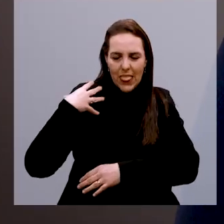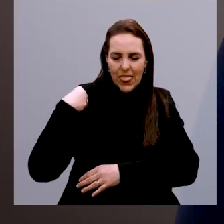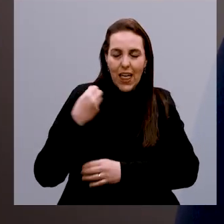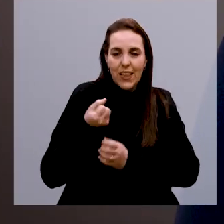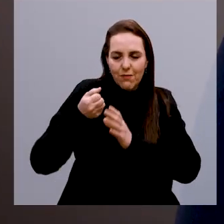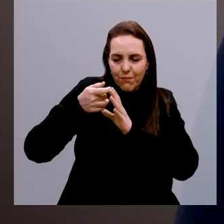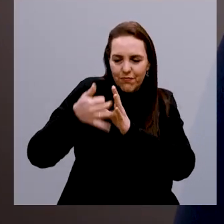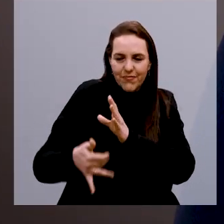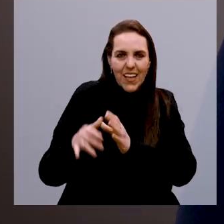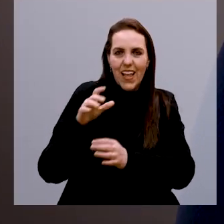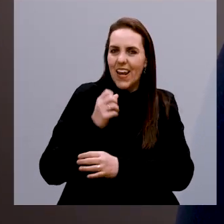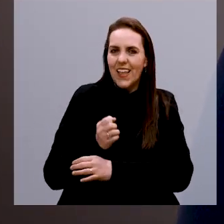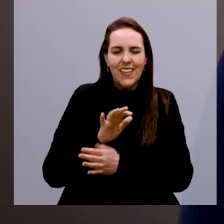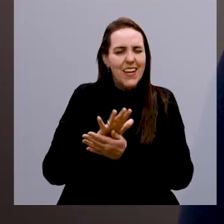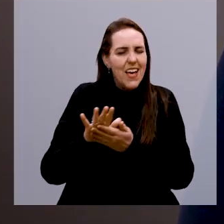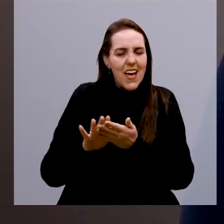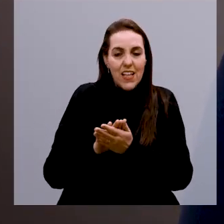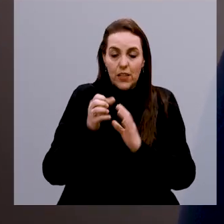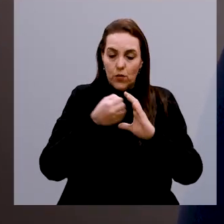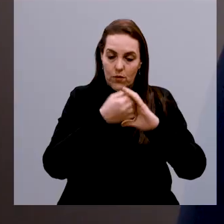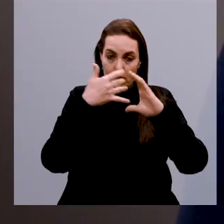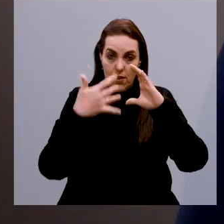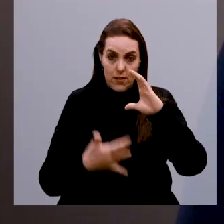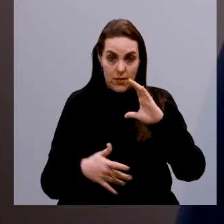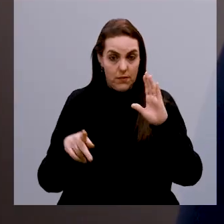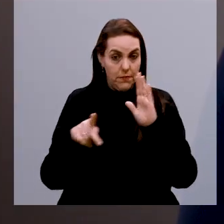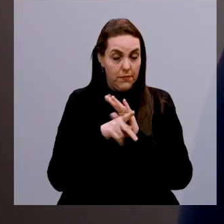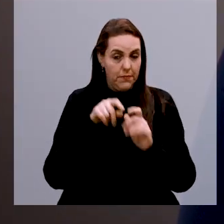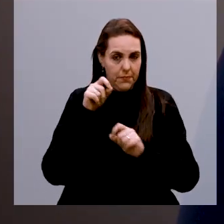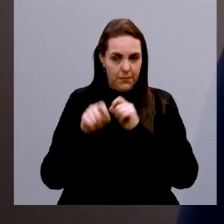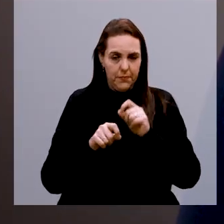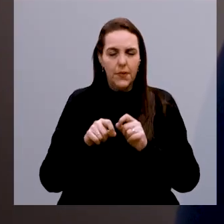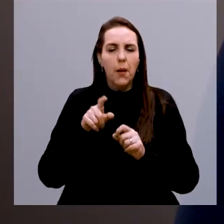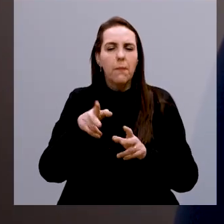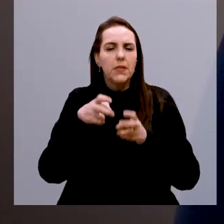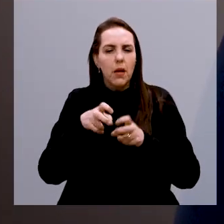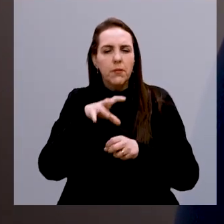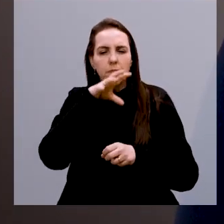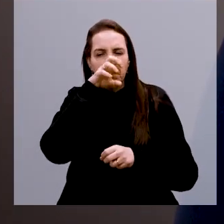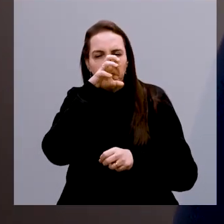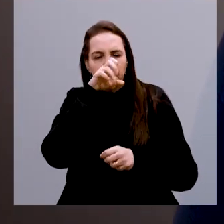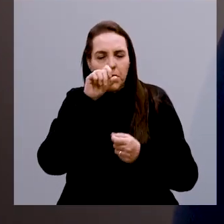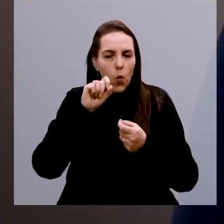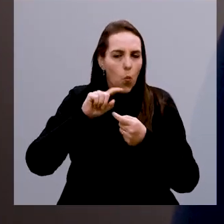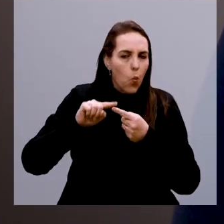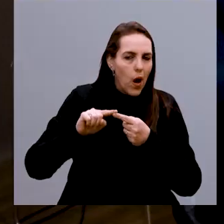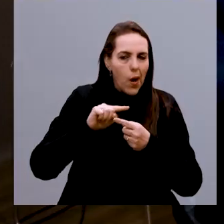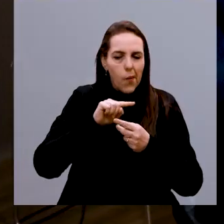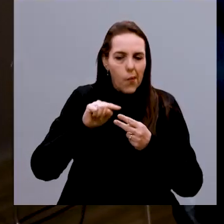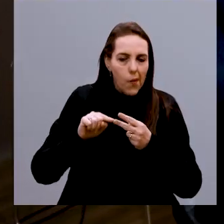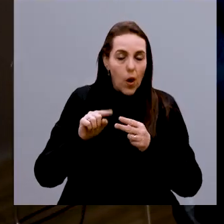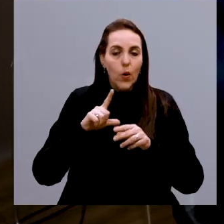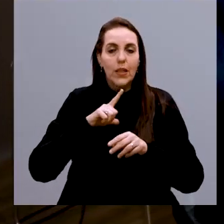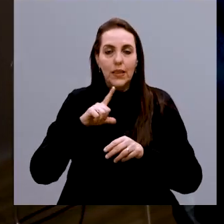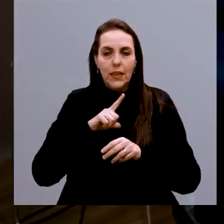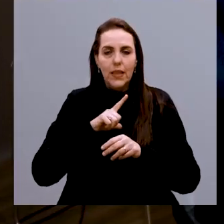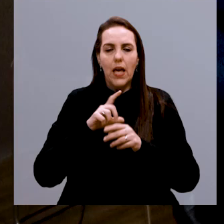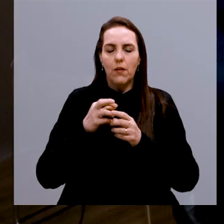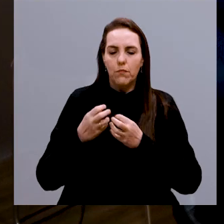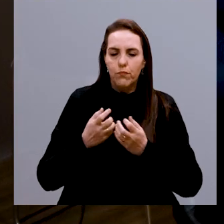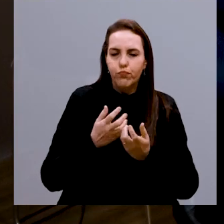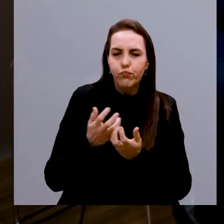Não. Então a gente faz as características do leite. Depois a gente vê se ele tem algum odor, alguma coisa assim. Passa por um processo, então,